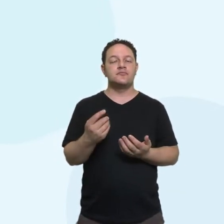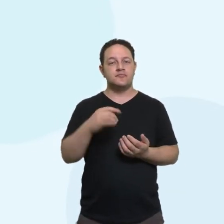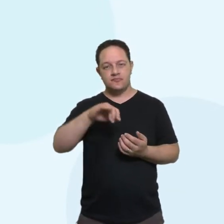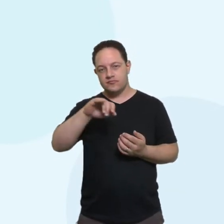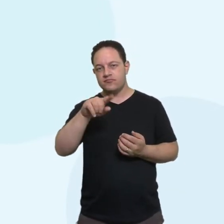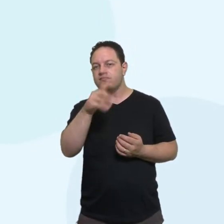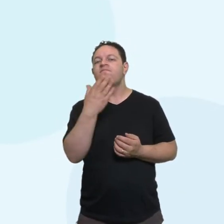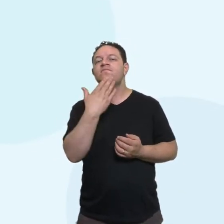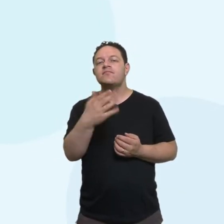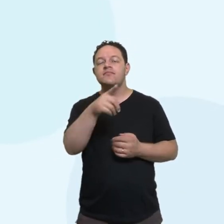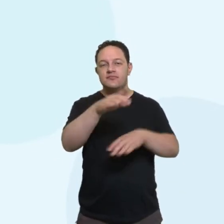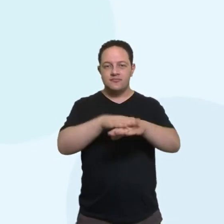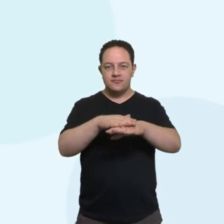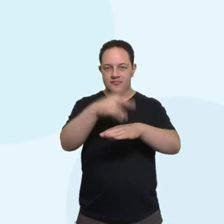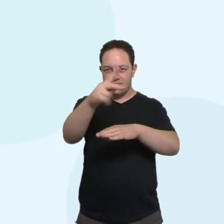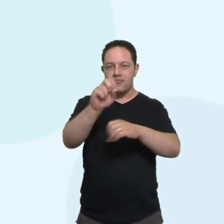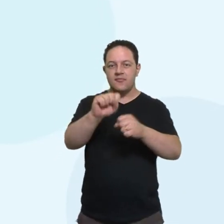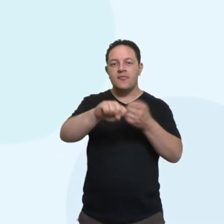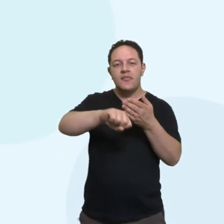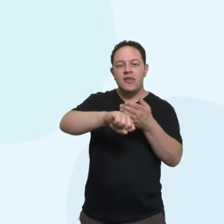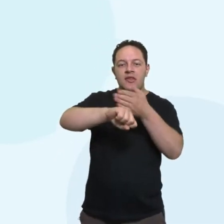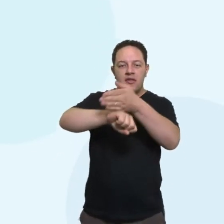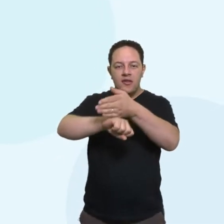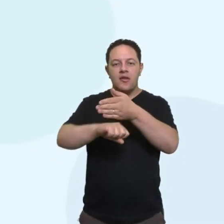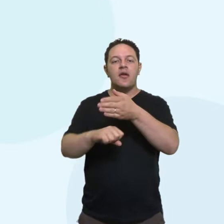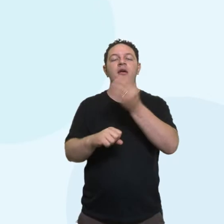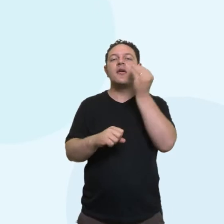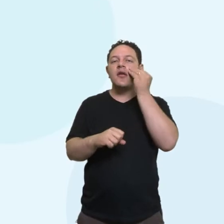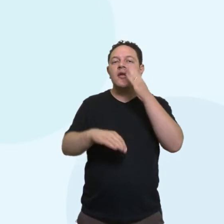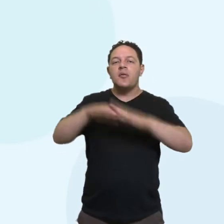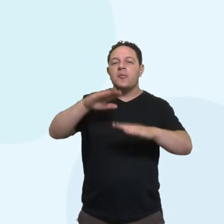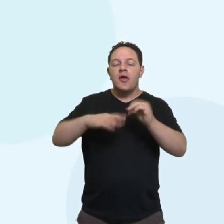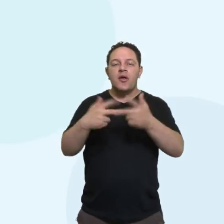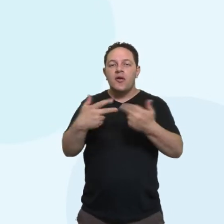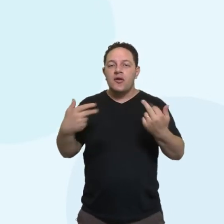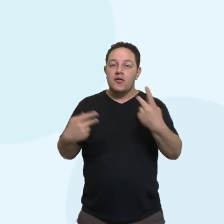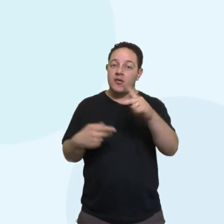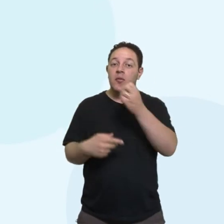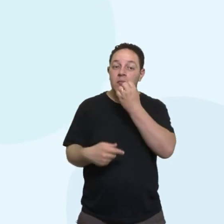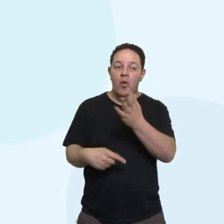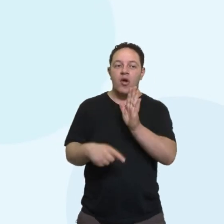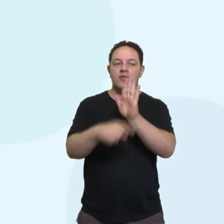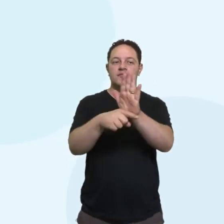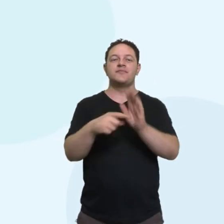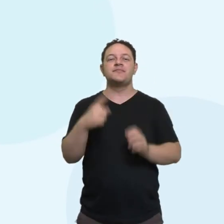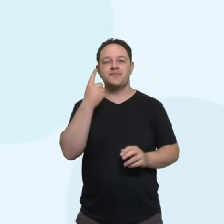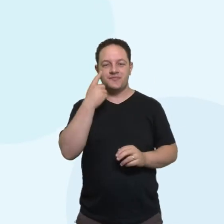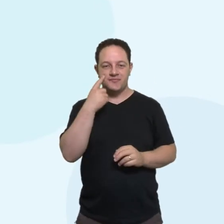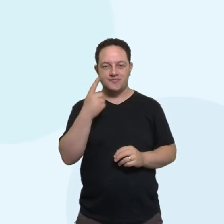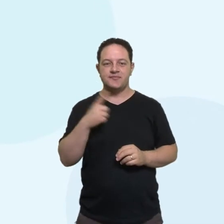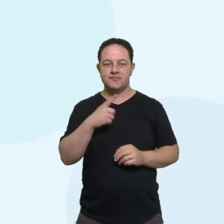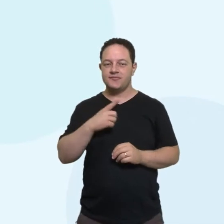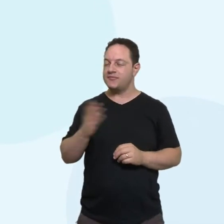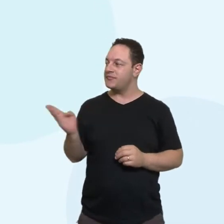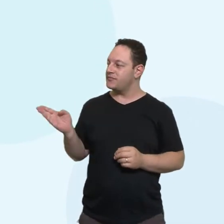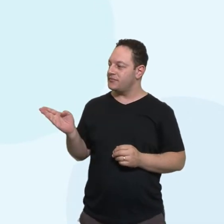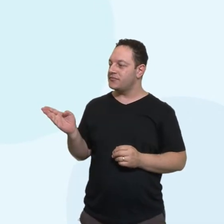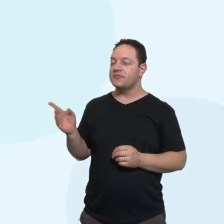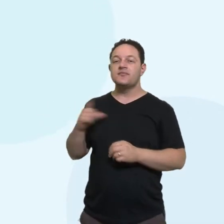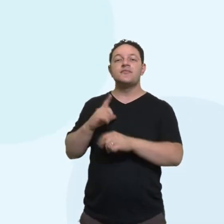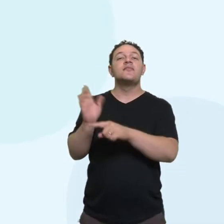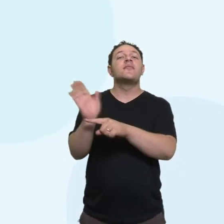vocês acessem algumas práticas colaborativas nós recebemos aqui um